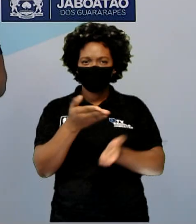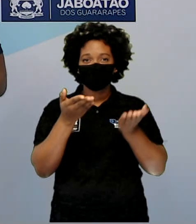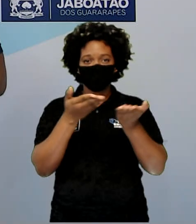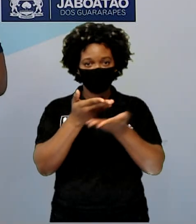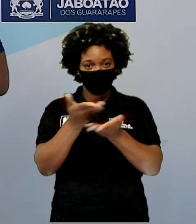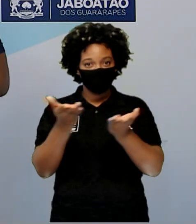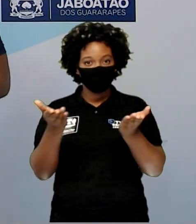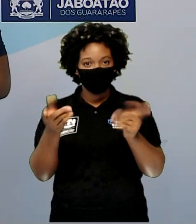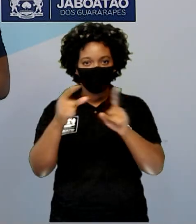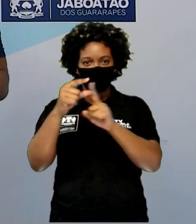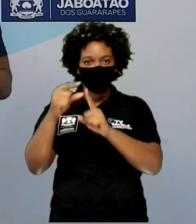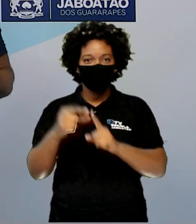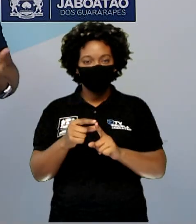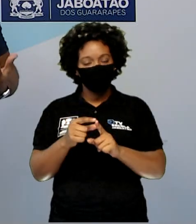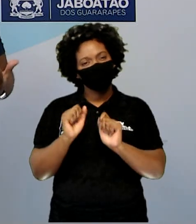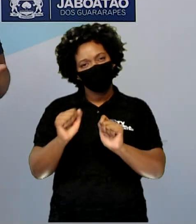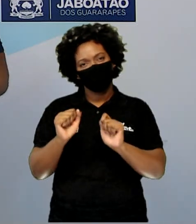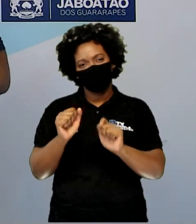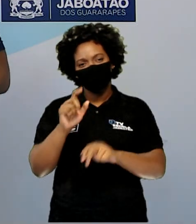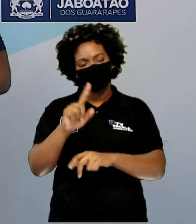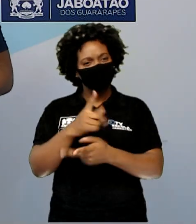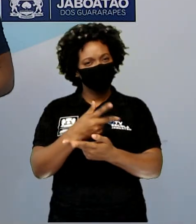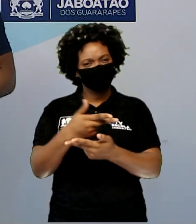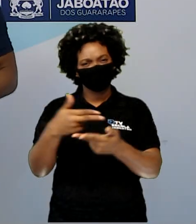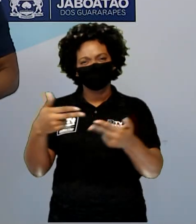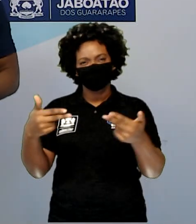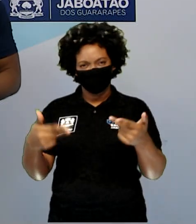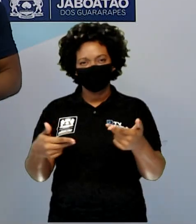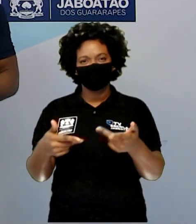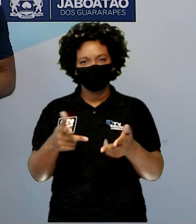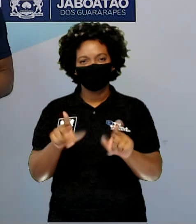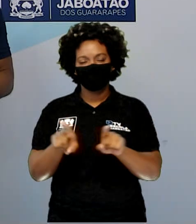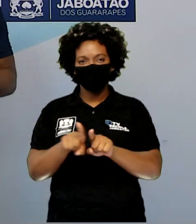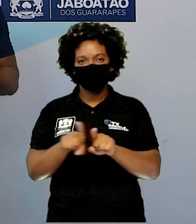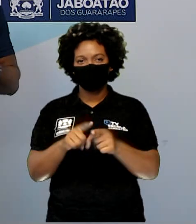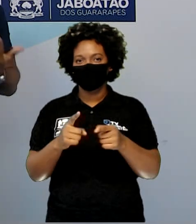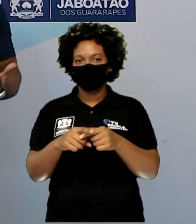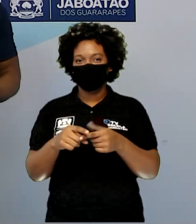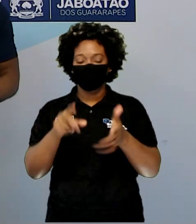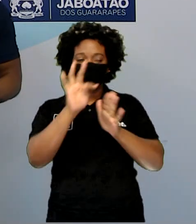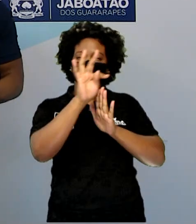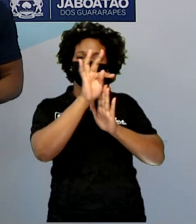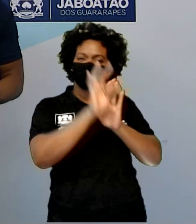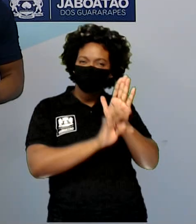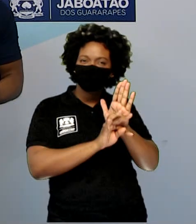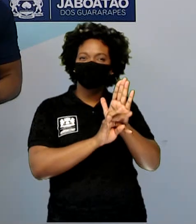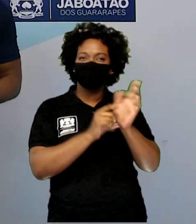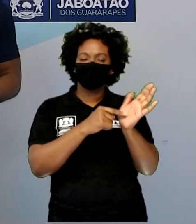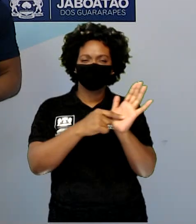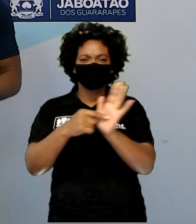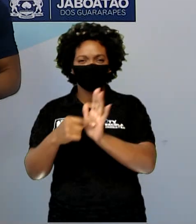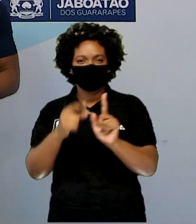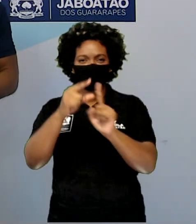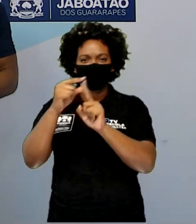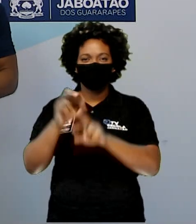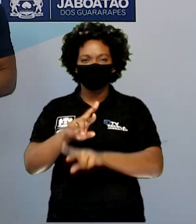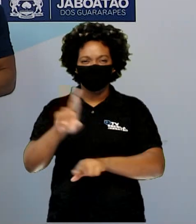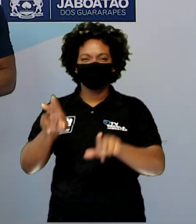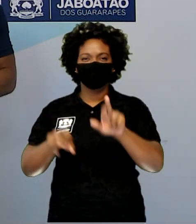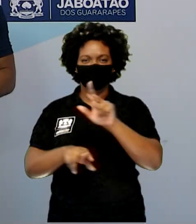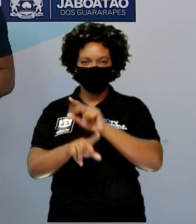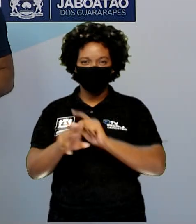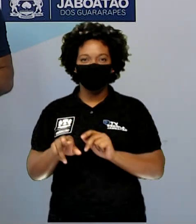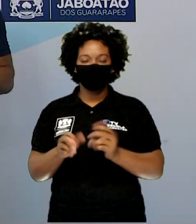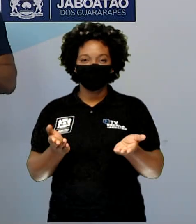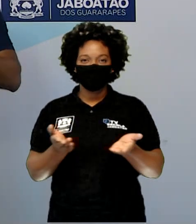ser outras também, até porque o texto, né, o cordel, ele traz uma série de outras palavras, tá bom? Então, vamos lá